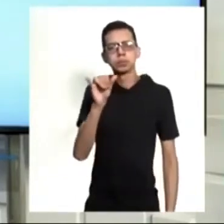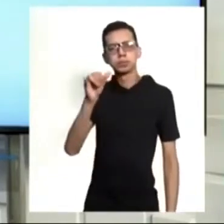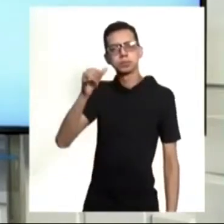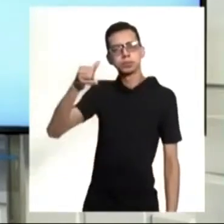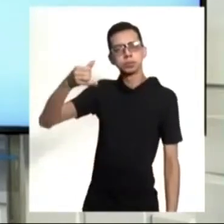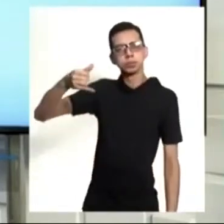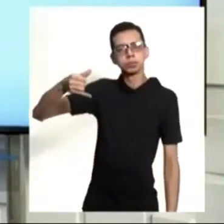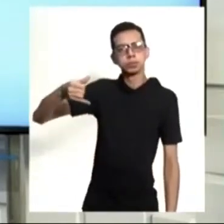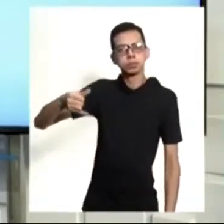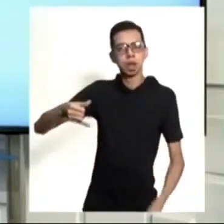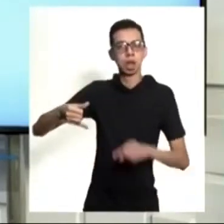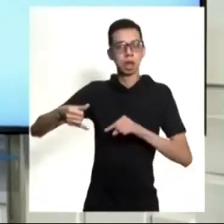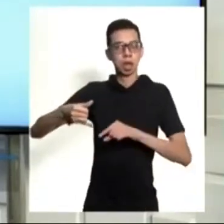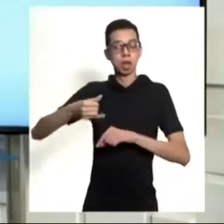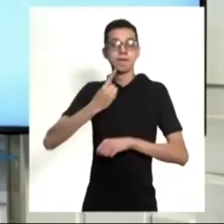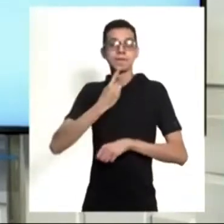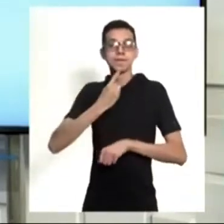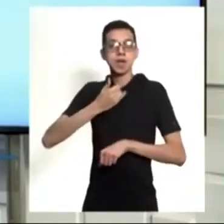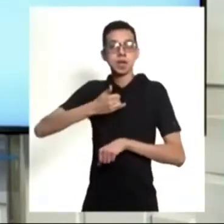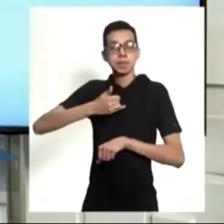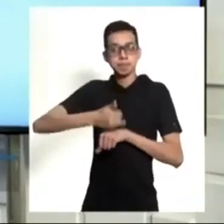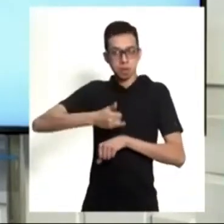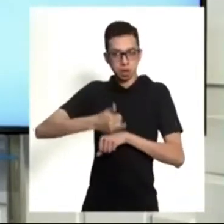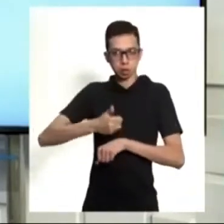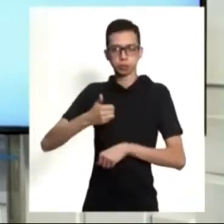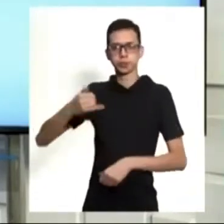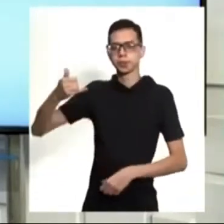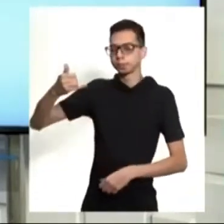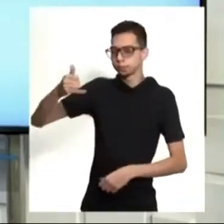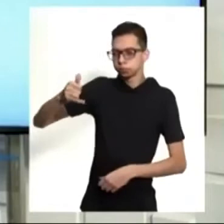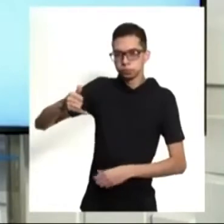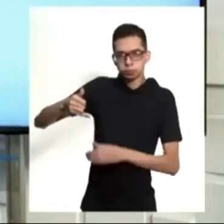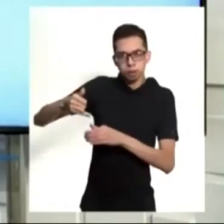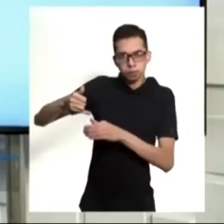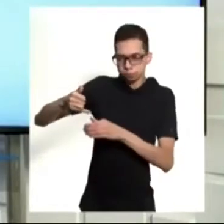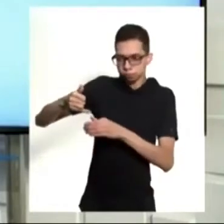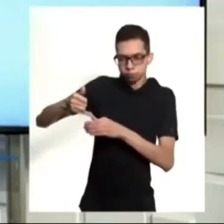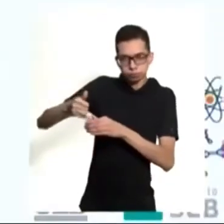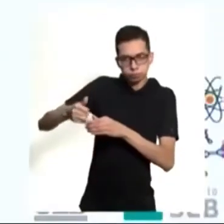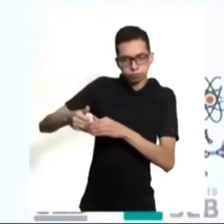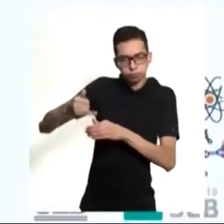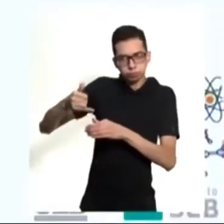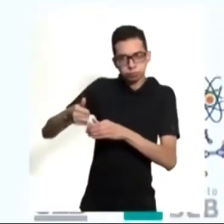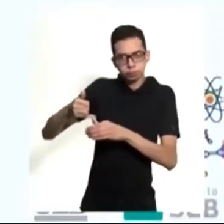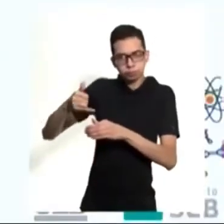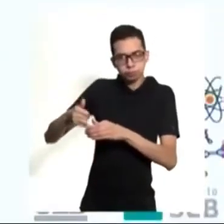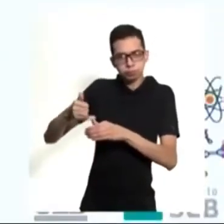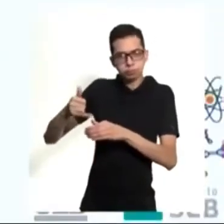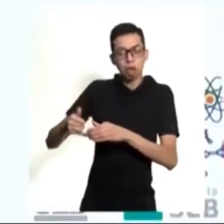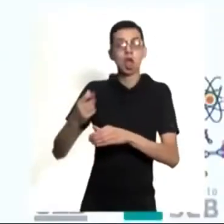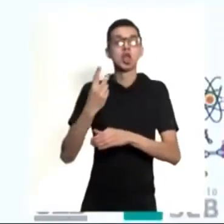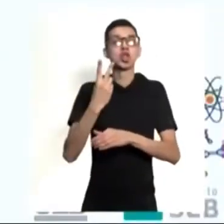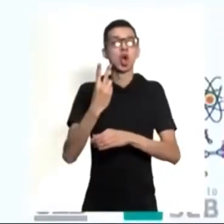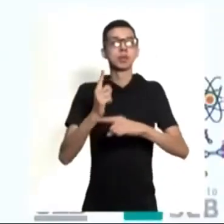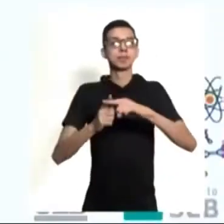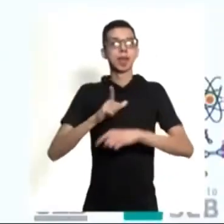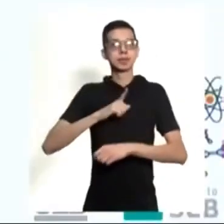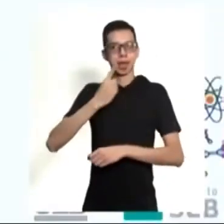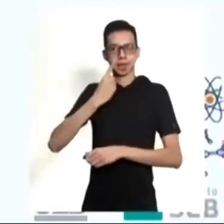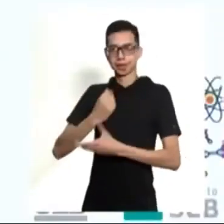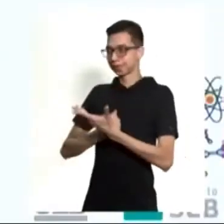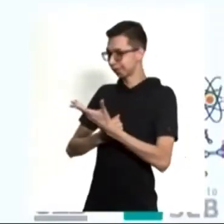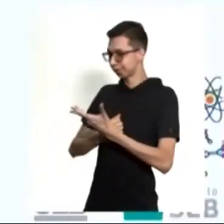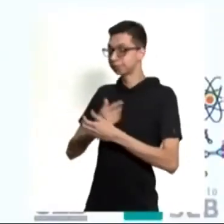cobre, gente, o que vai acontecendo? Como isso aqui é tudo condutor, ele chega aqui na solução. E na solução tem o cobre 2+. E o 2+, tá vendo? Positivo